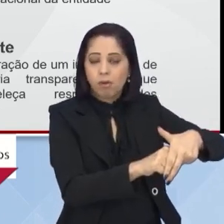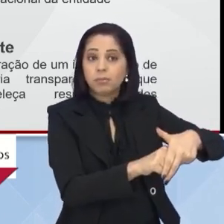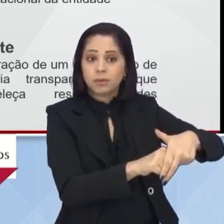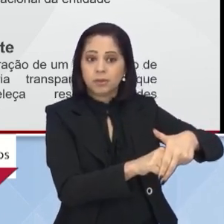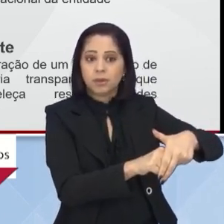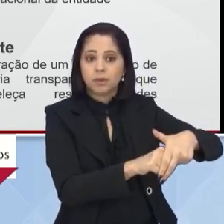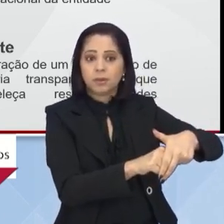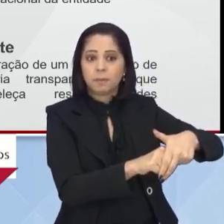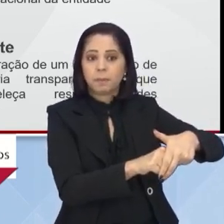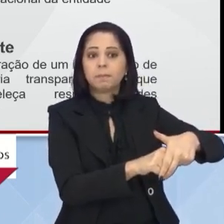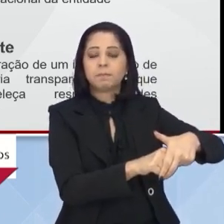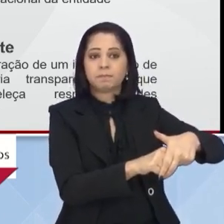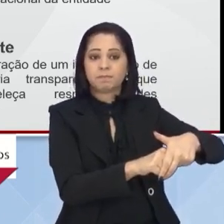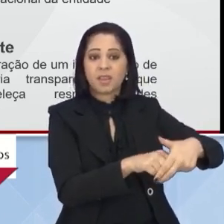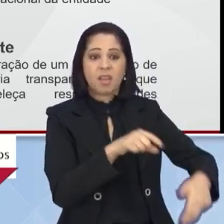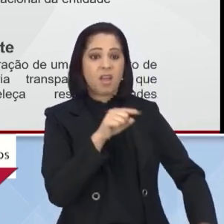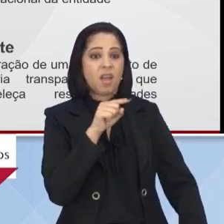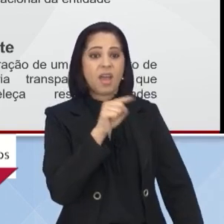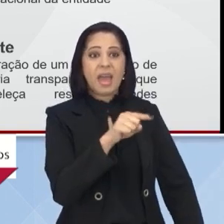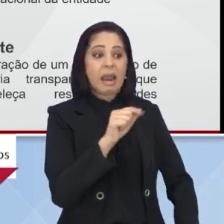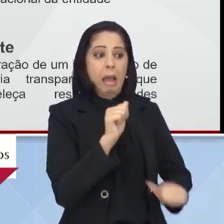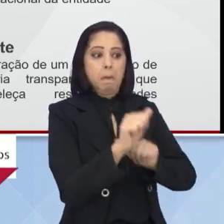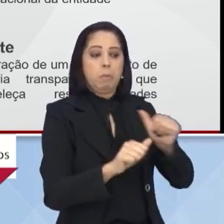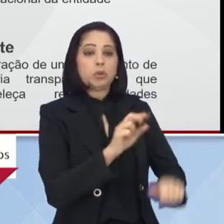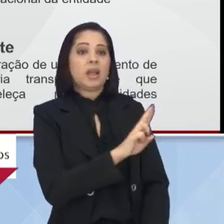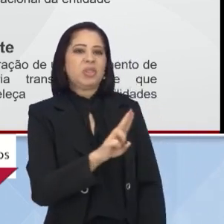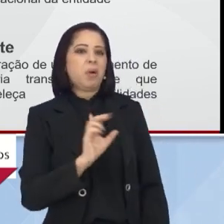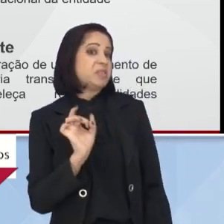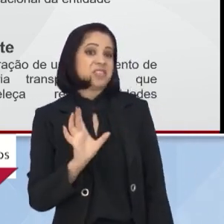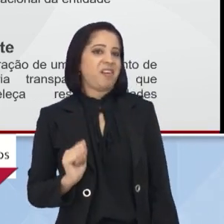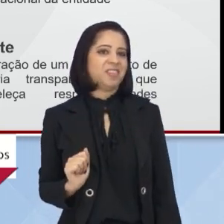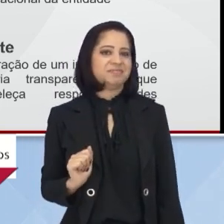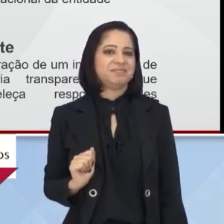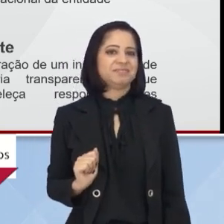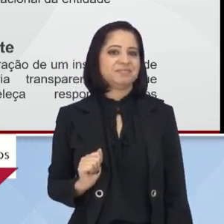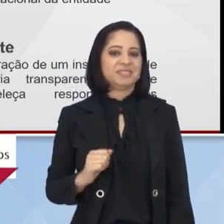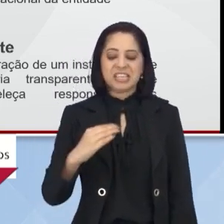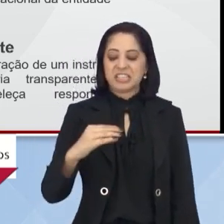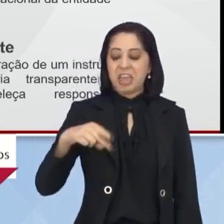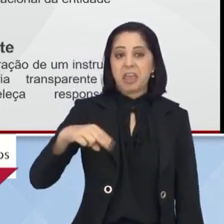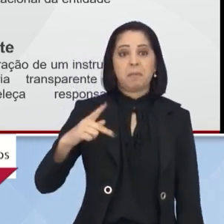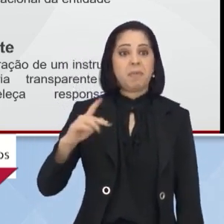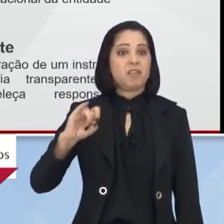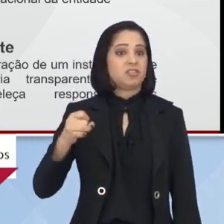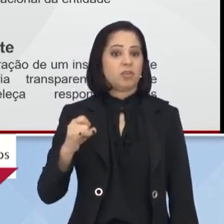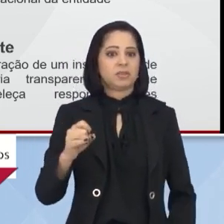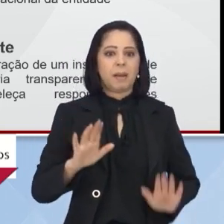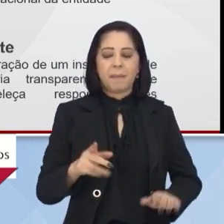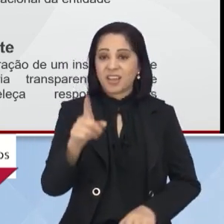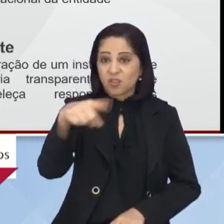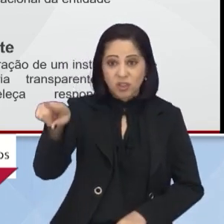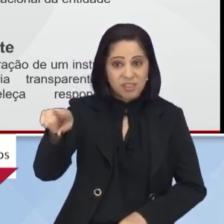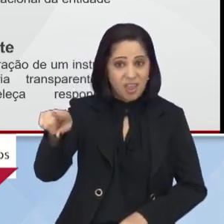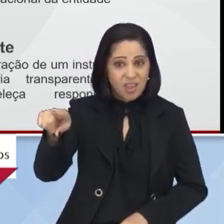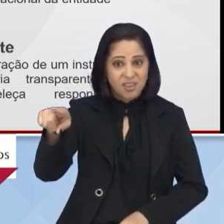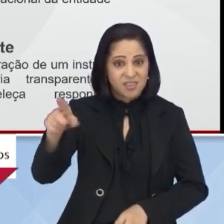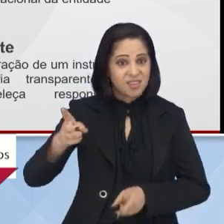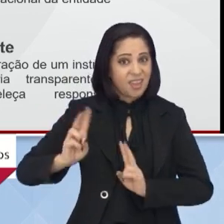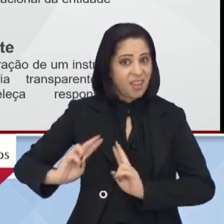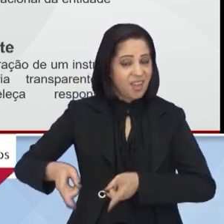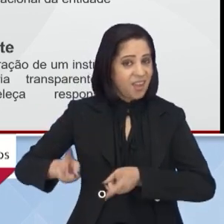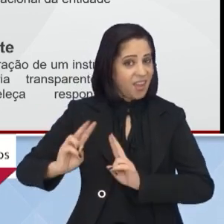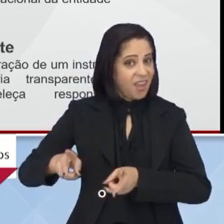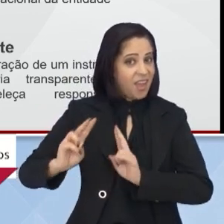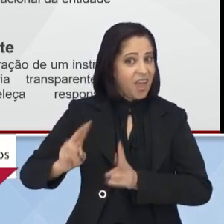x a organização ela muda o nome dela ela muda o dirigente agora o CPF de vocês é imutável ele fica com